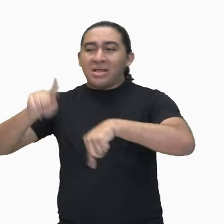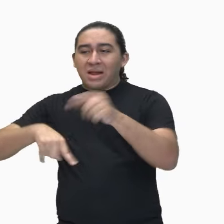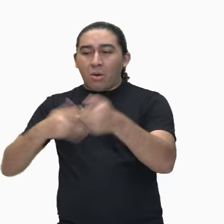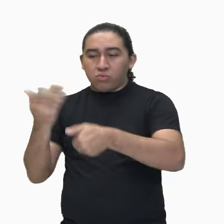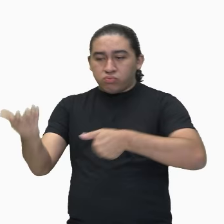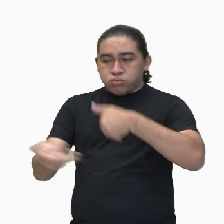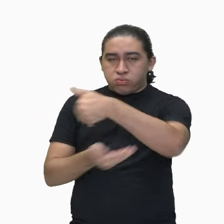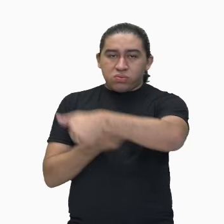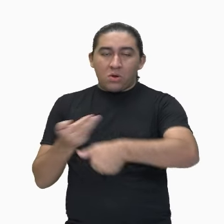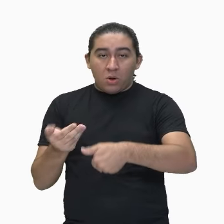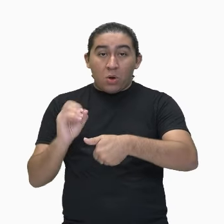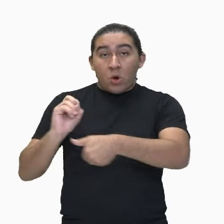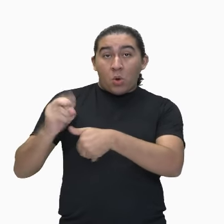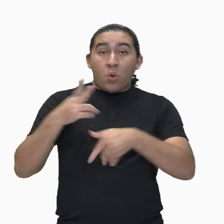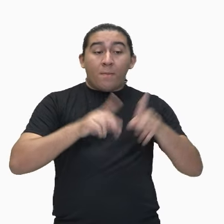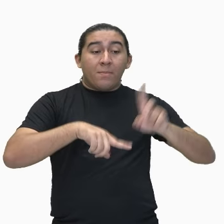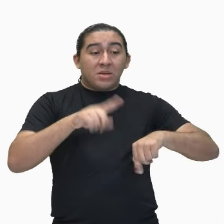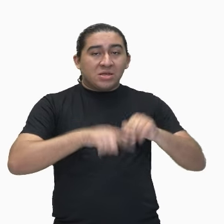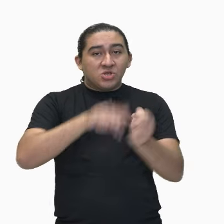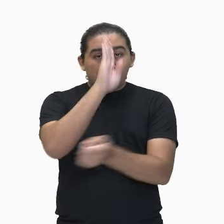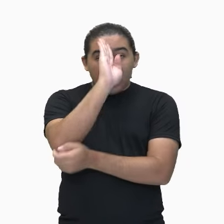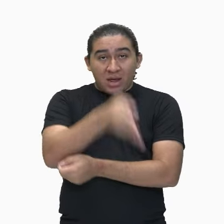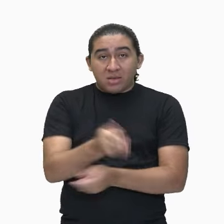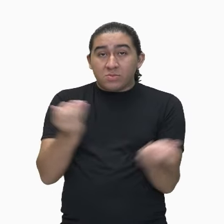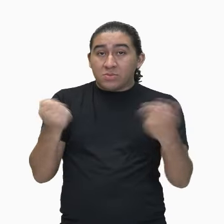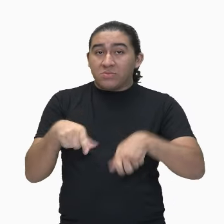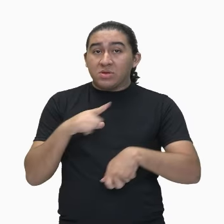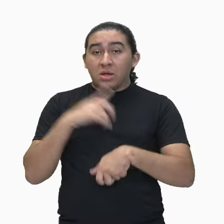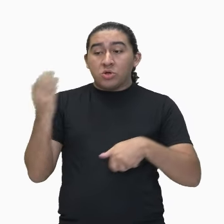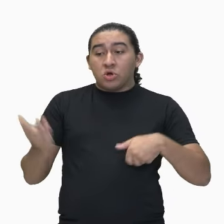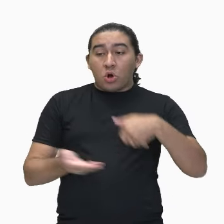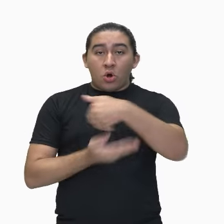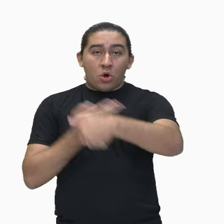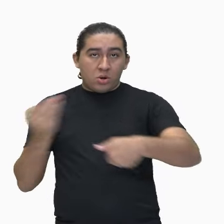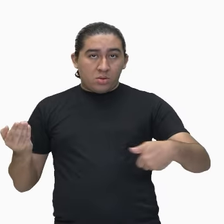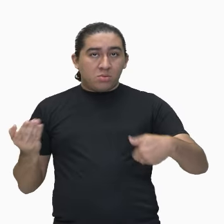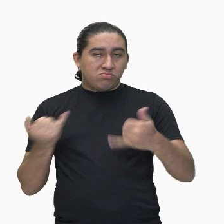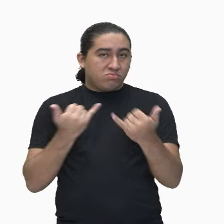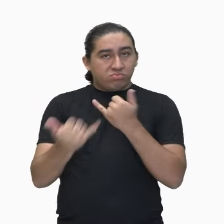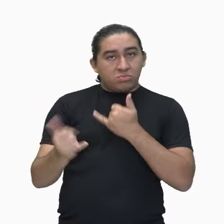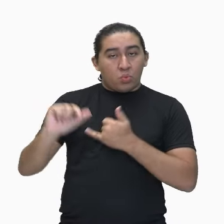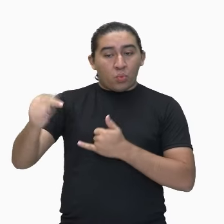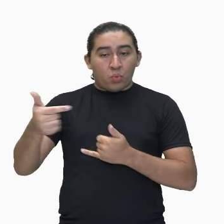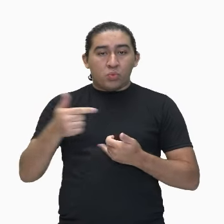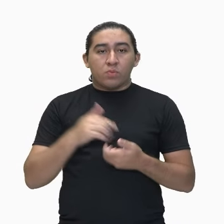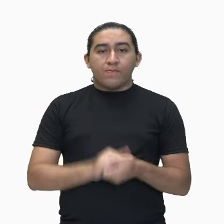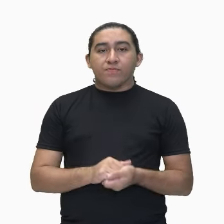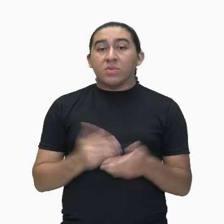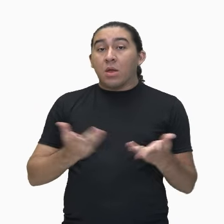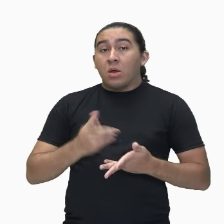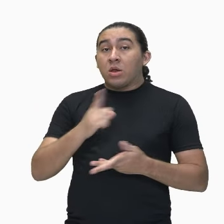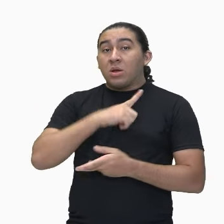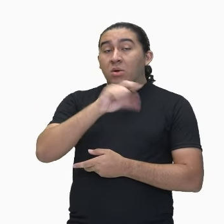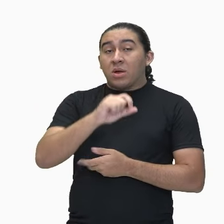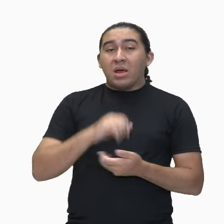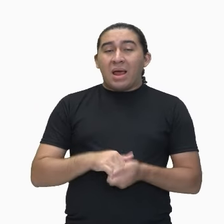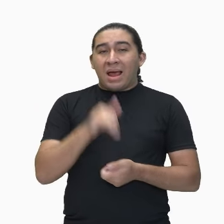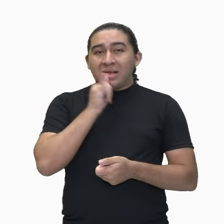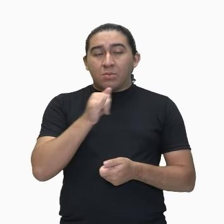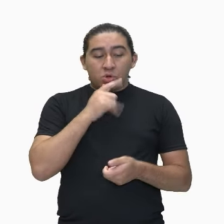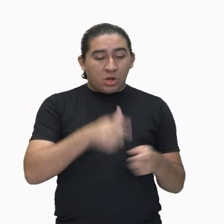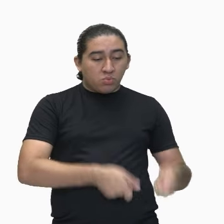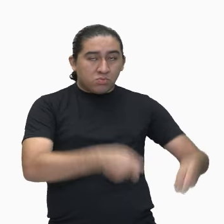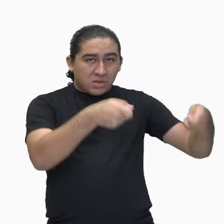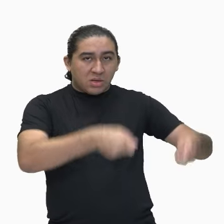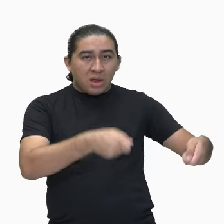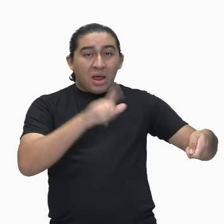concretas ou dos objetos concretos trocados por semelhança. Então agora eu tenho uma saca de arroz, eu vou